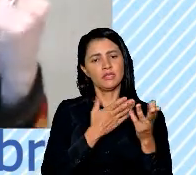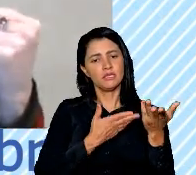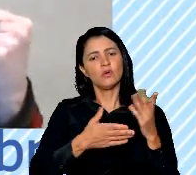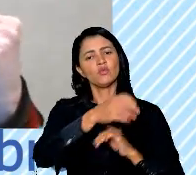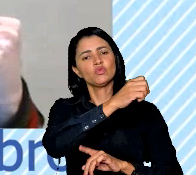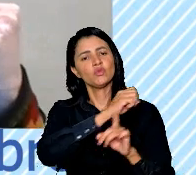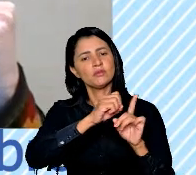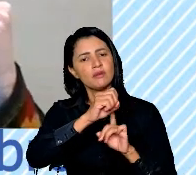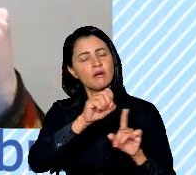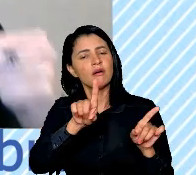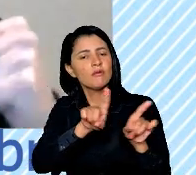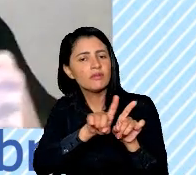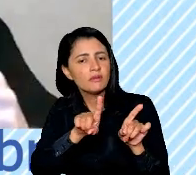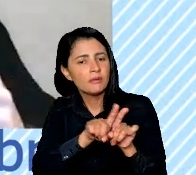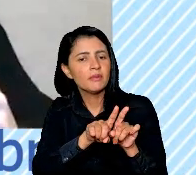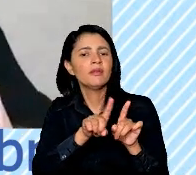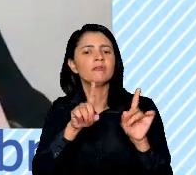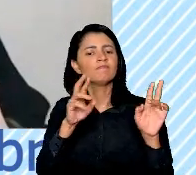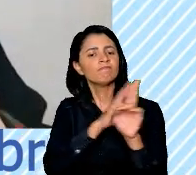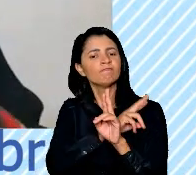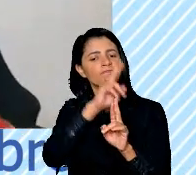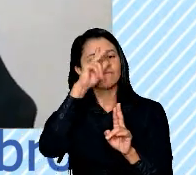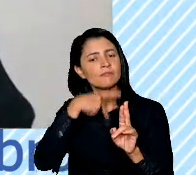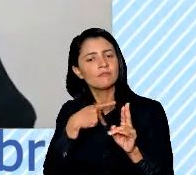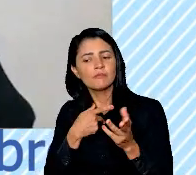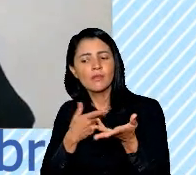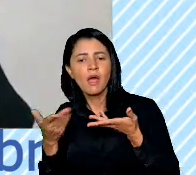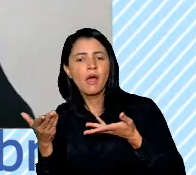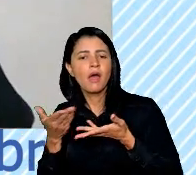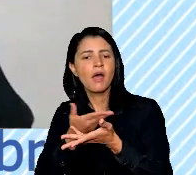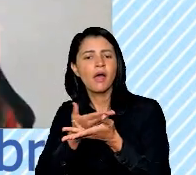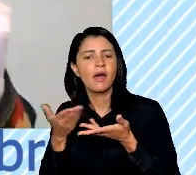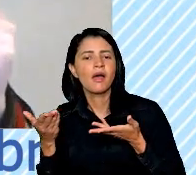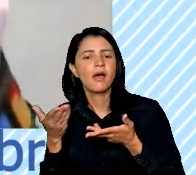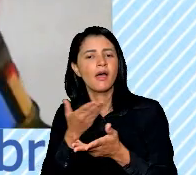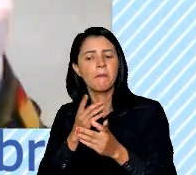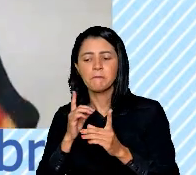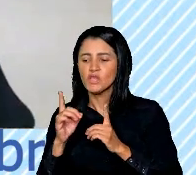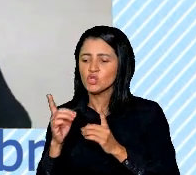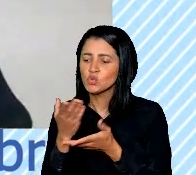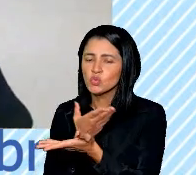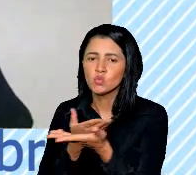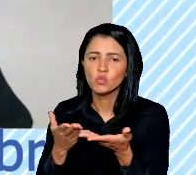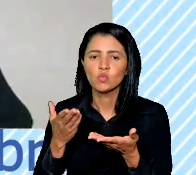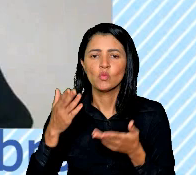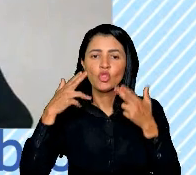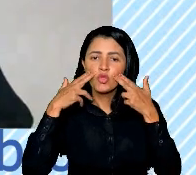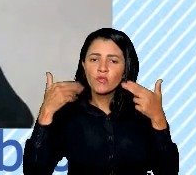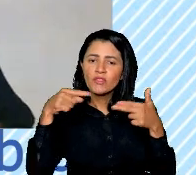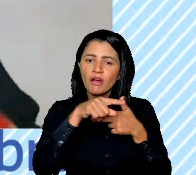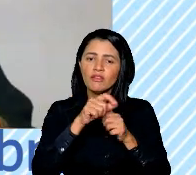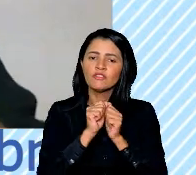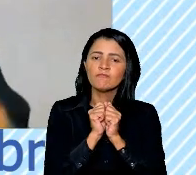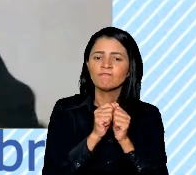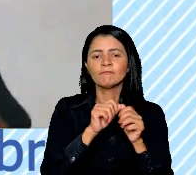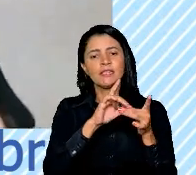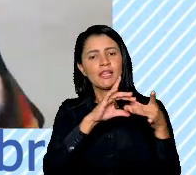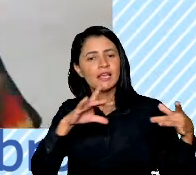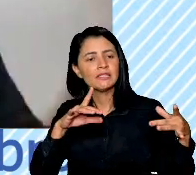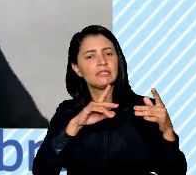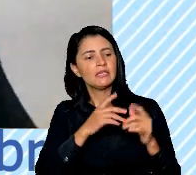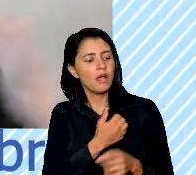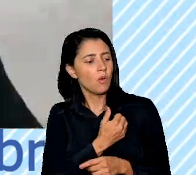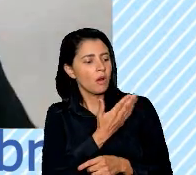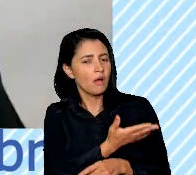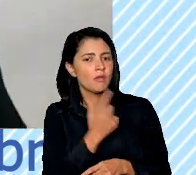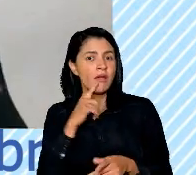as relações interpessoais. A novidade, me parece, está ao lado da democracia. E aqui a minha